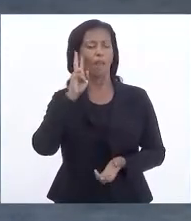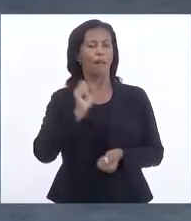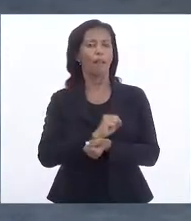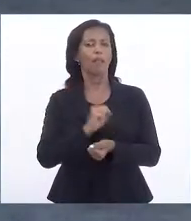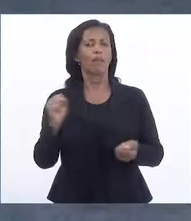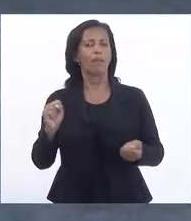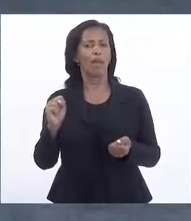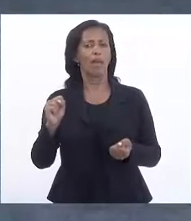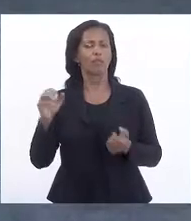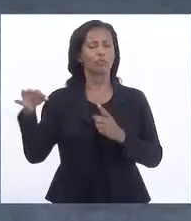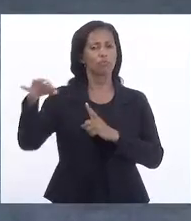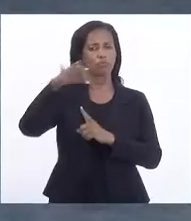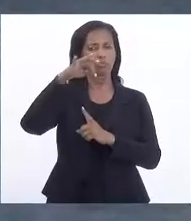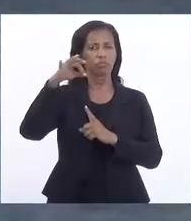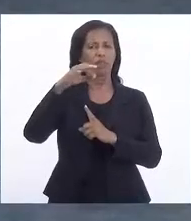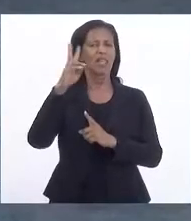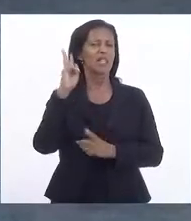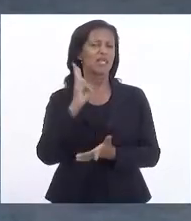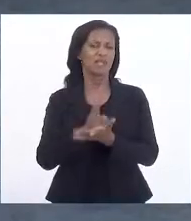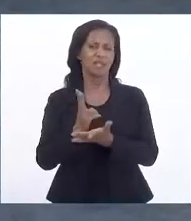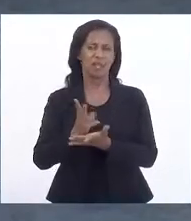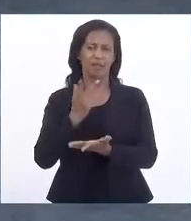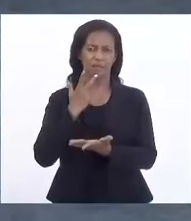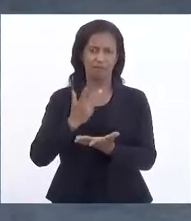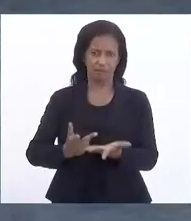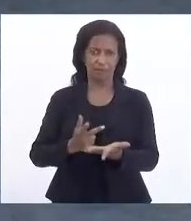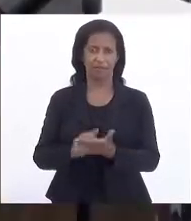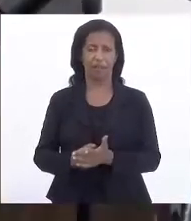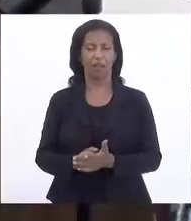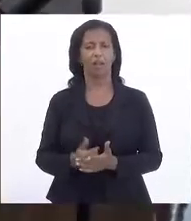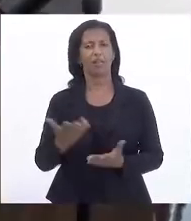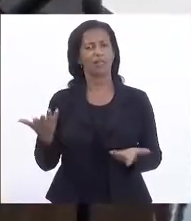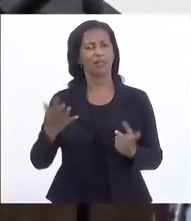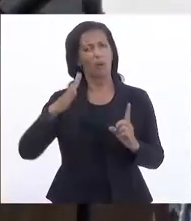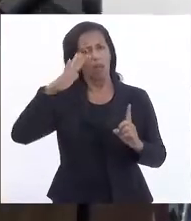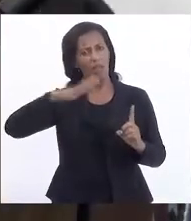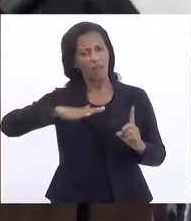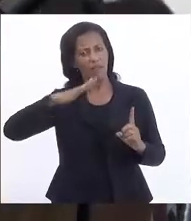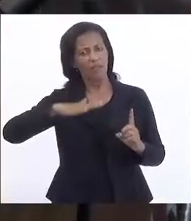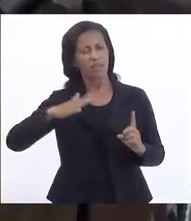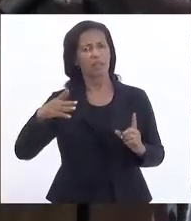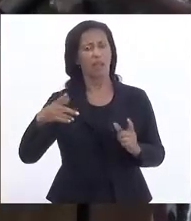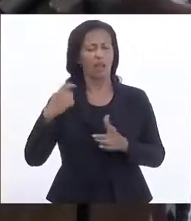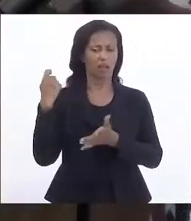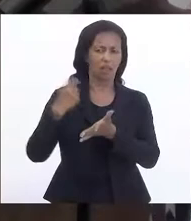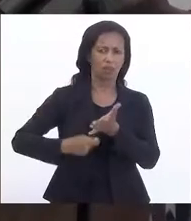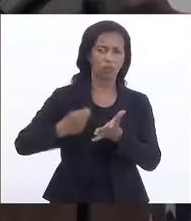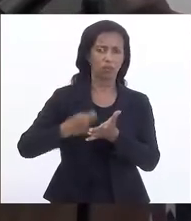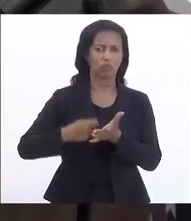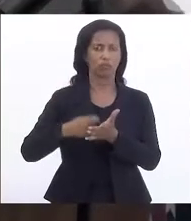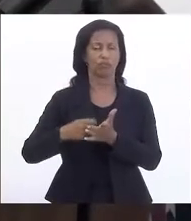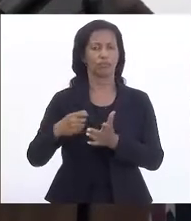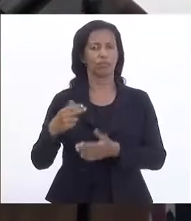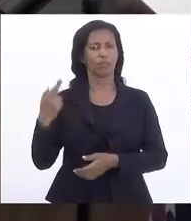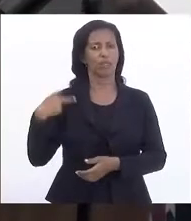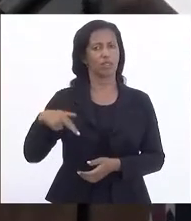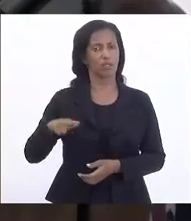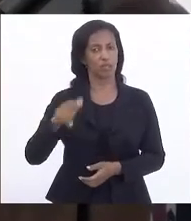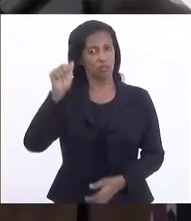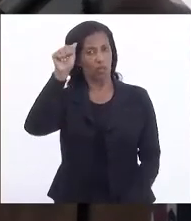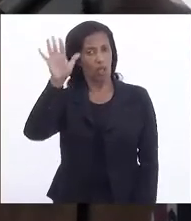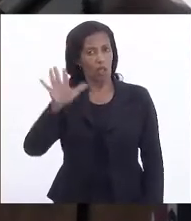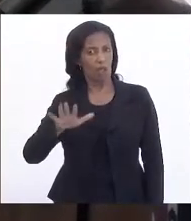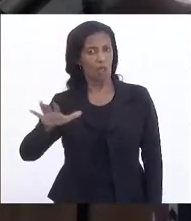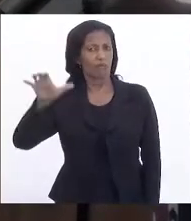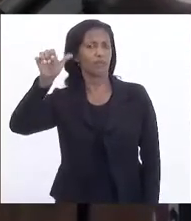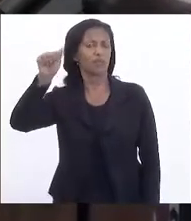sagrado ele sempre faz menção a isso então reverenciar aqui a luta das religiões de matriz africana